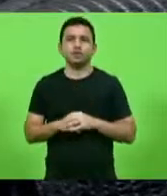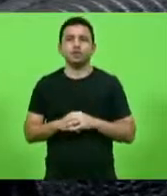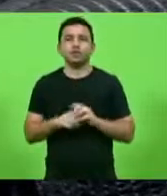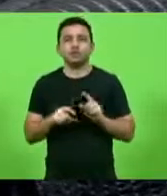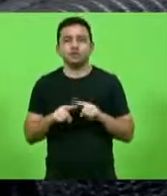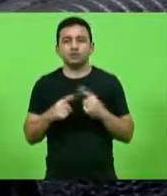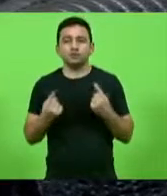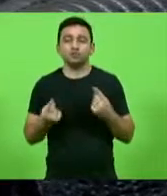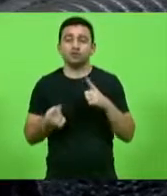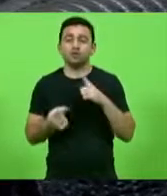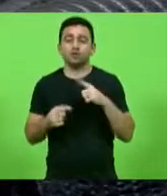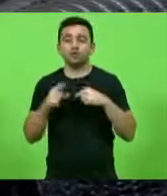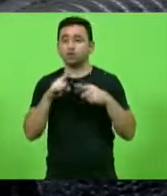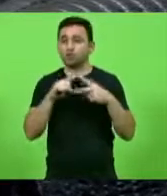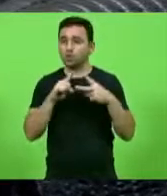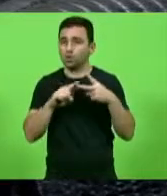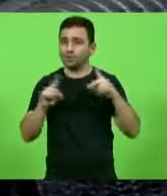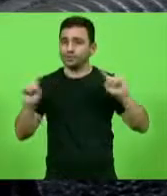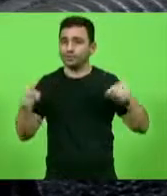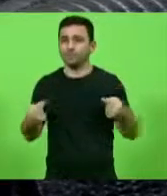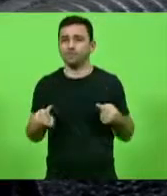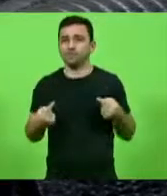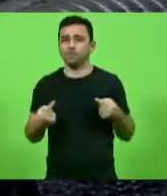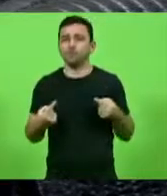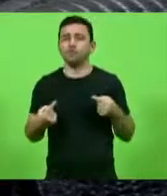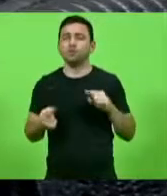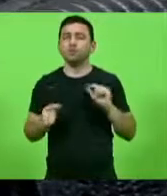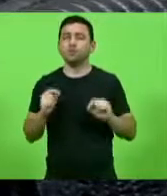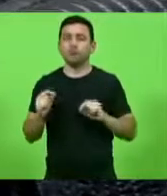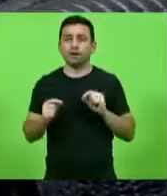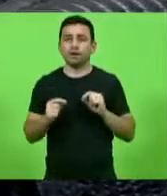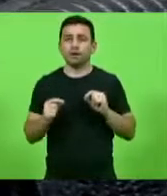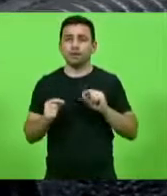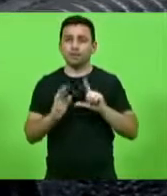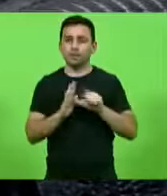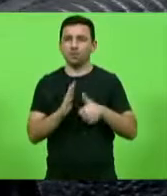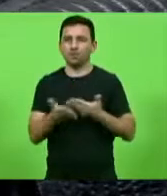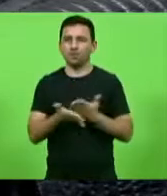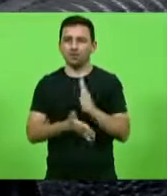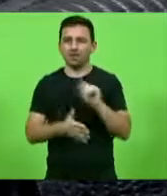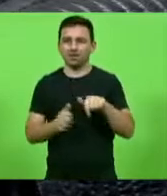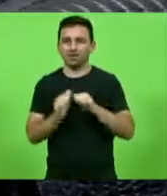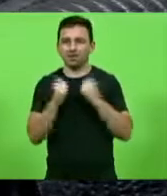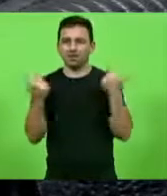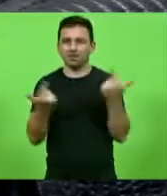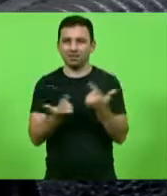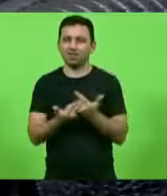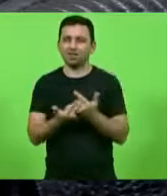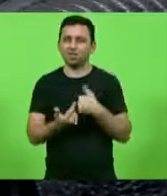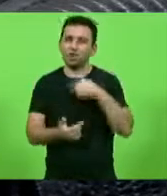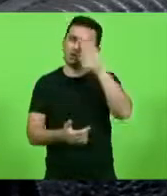temos dois grandes desafios agora. Ao aprovada aqui na LESC, acredito que será,